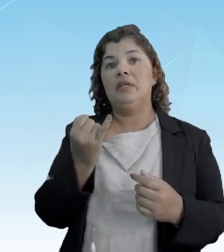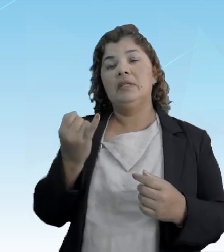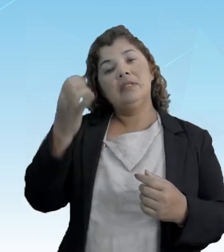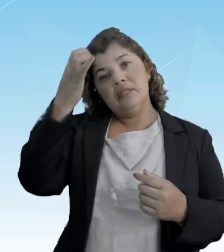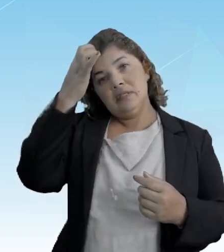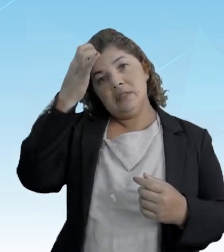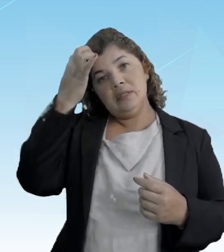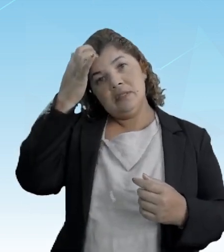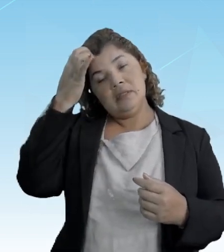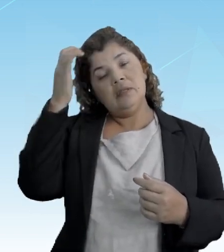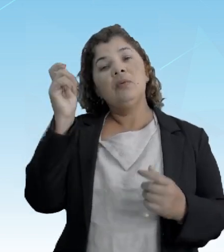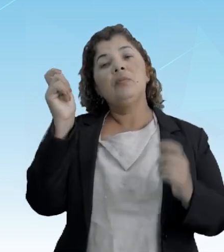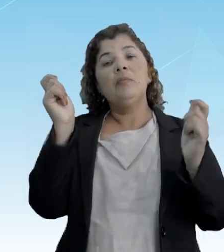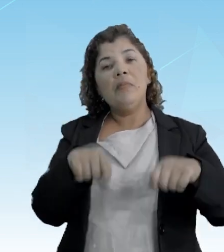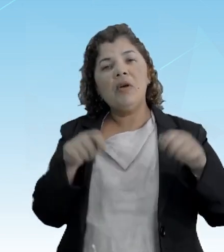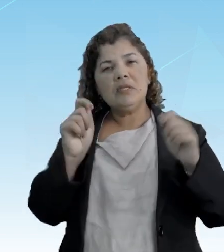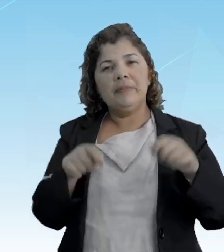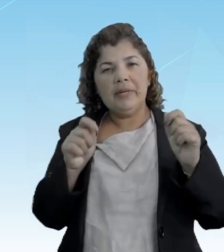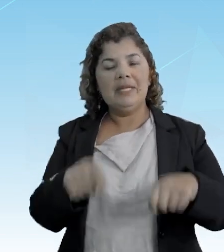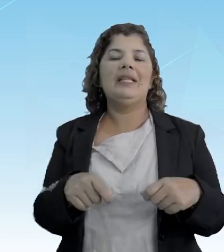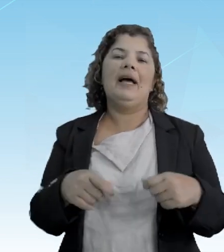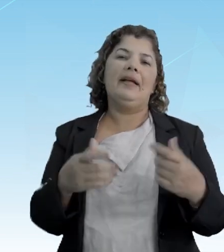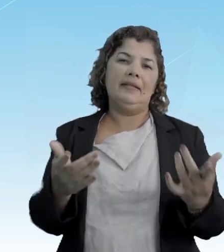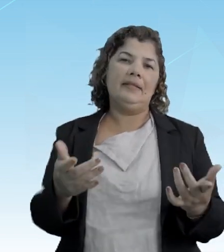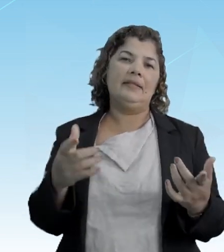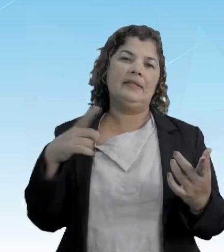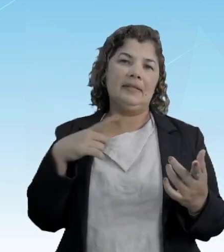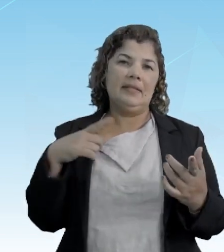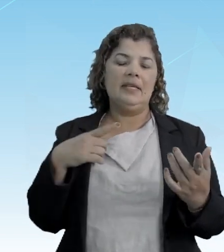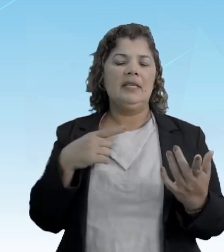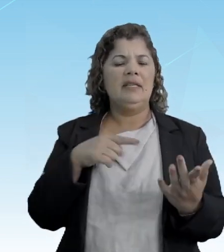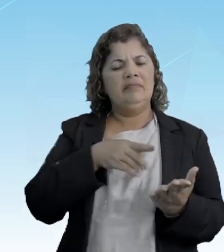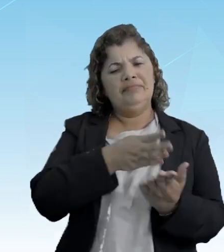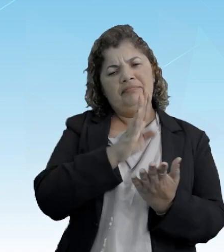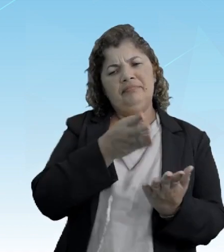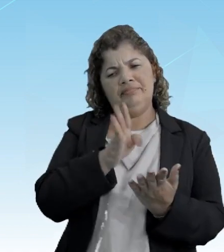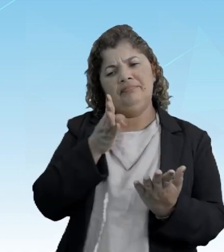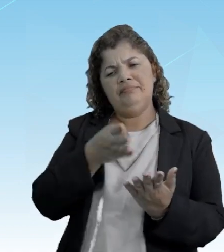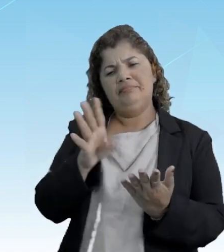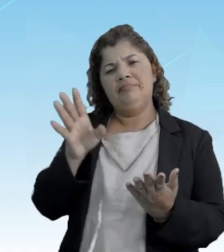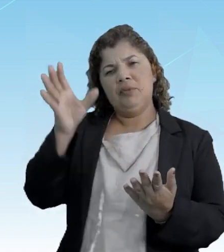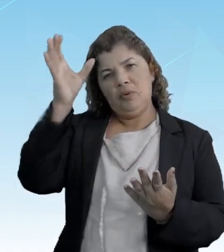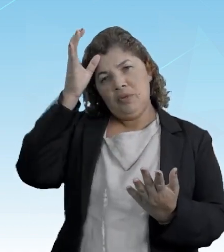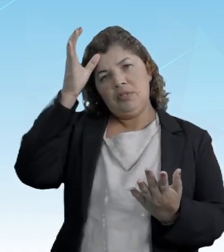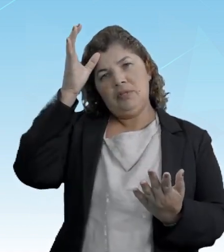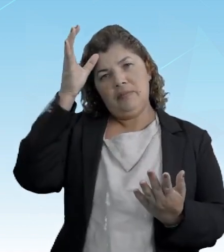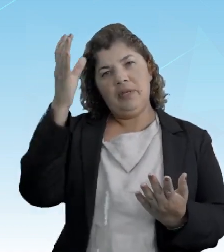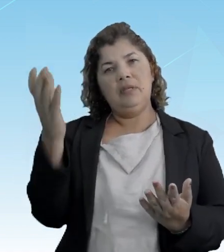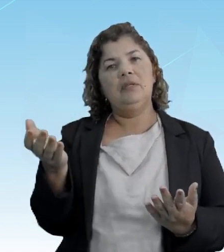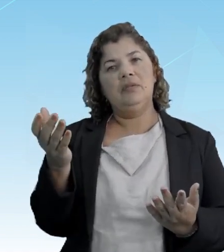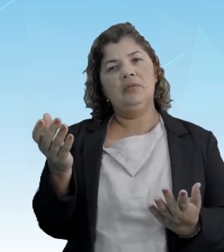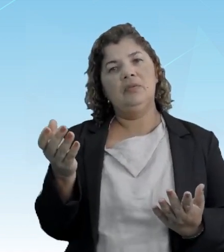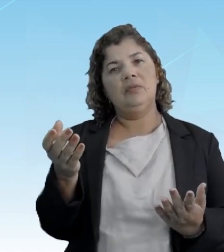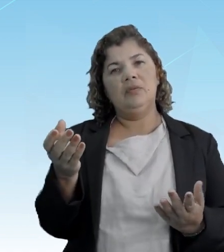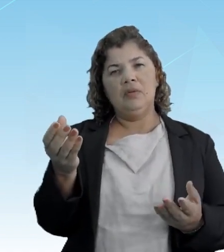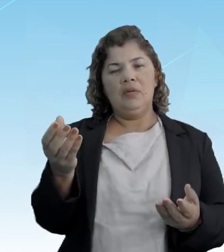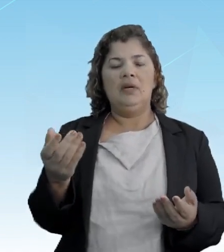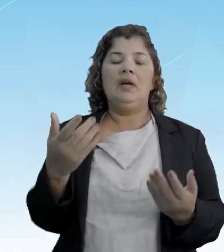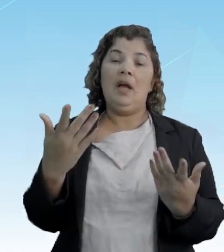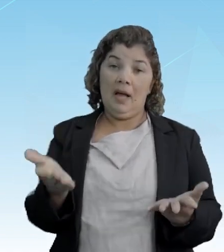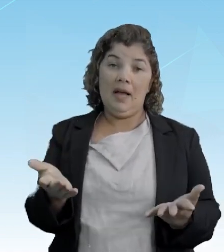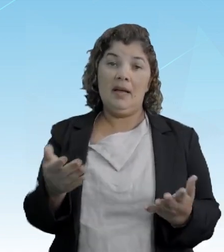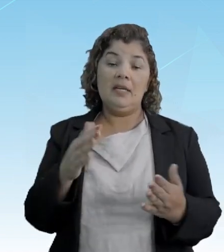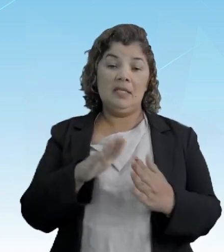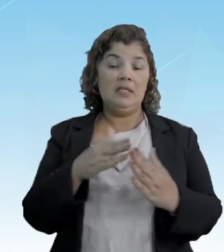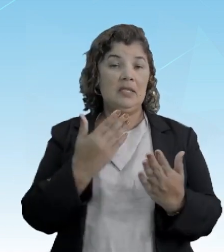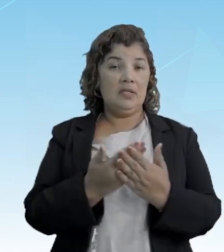as possibilidades que a gente tem de abertura para o conhecimento. Para que servem as escolas? E as